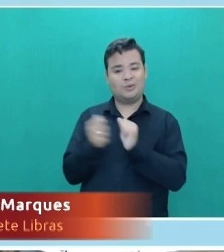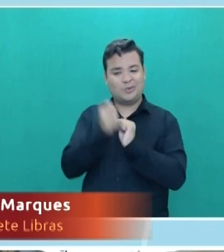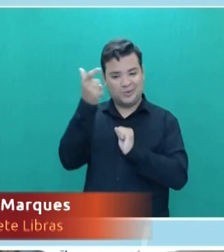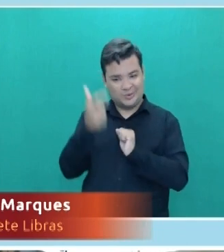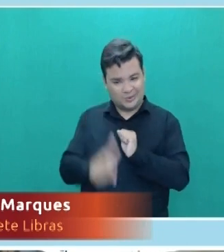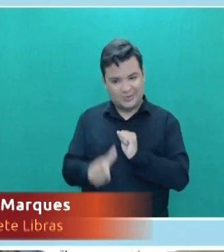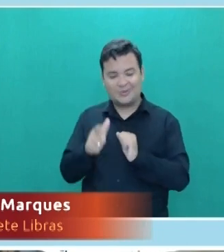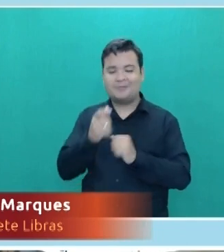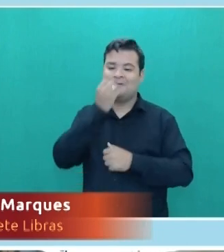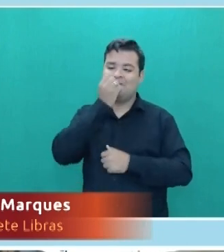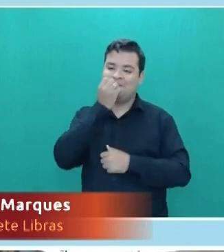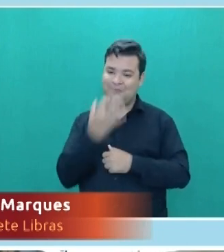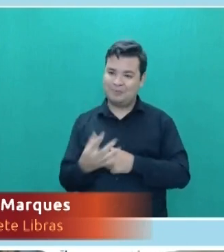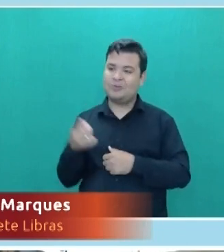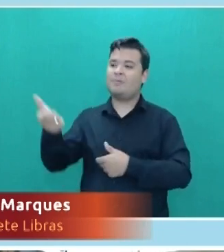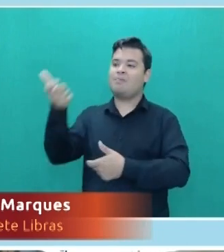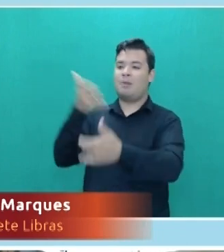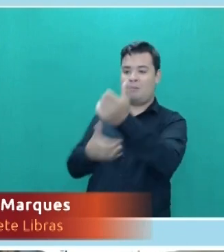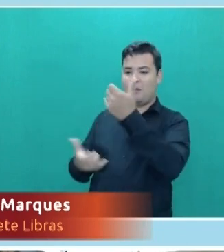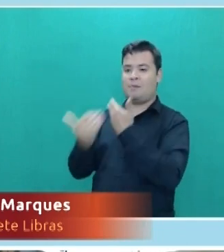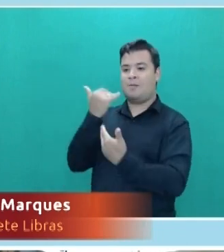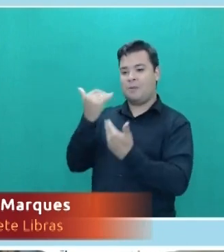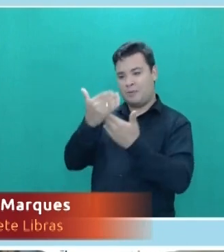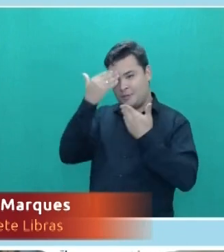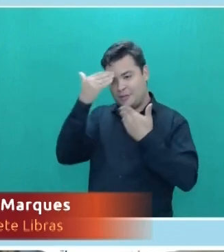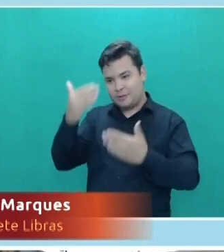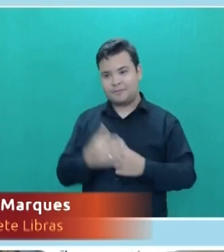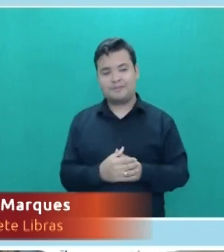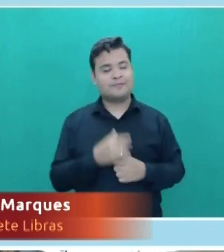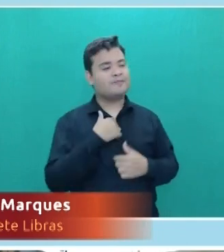bom poder ouvir suas orientações.